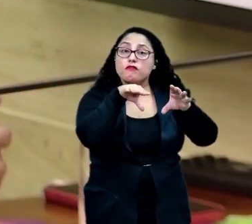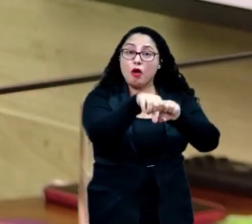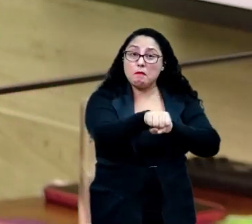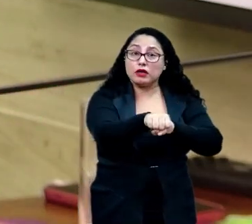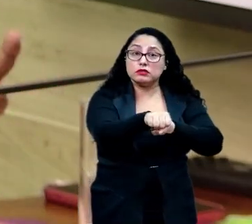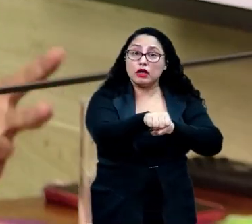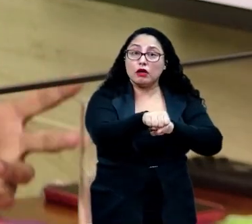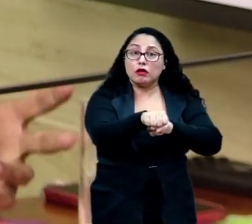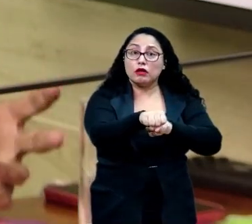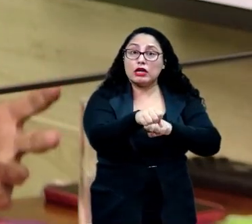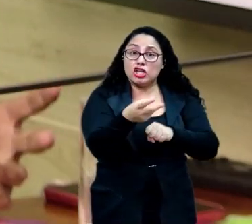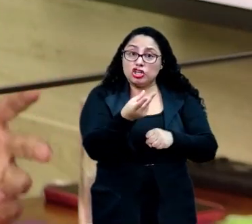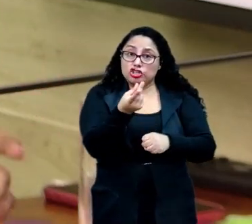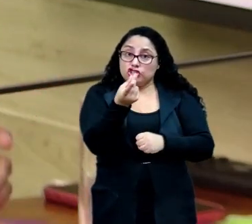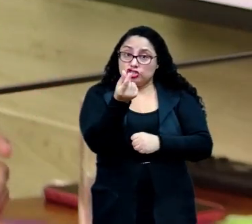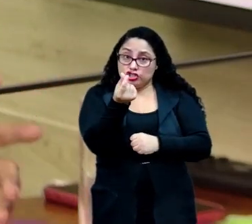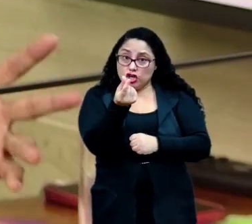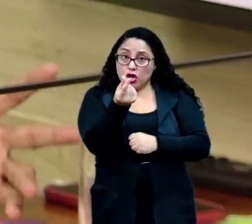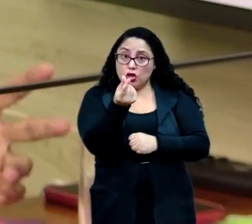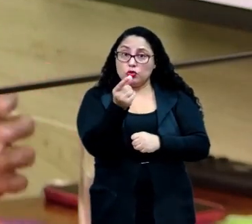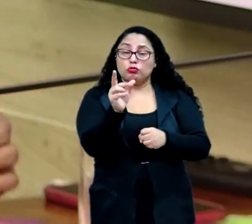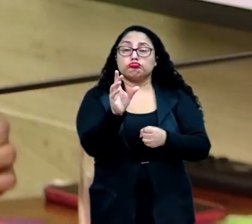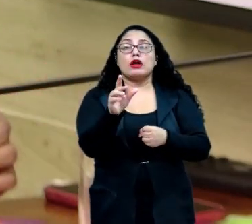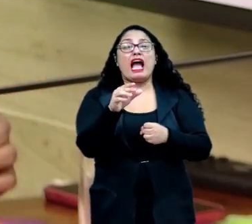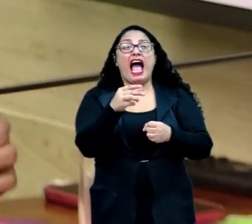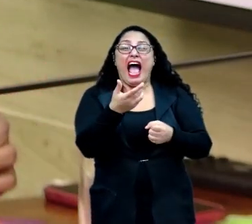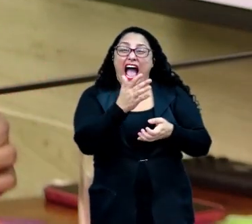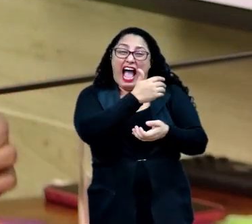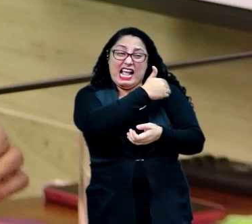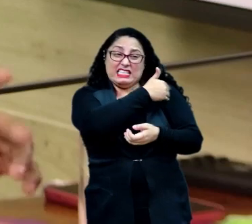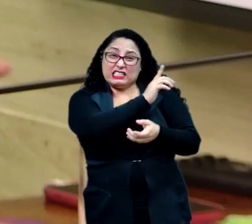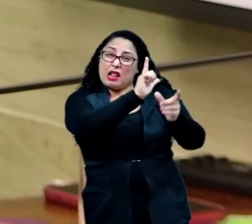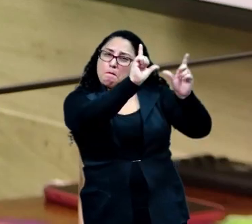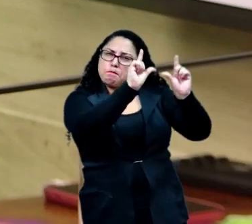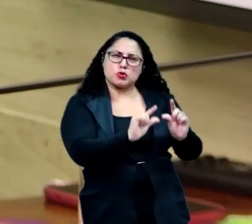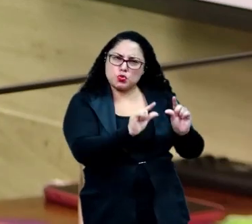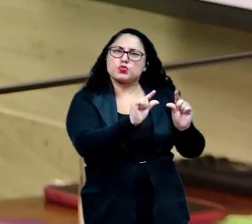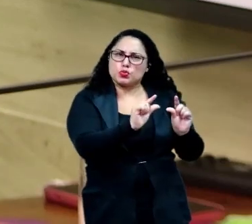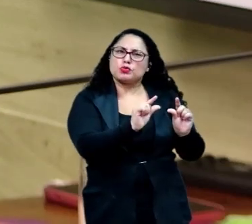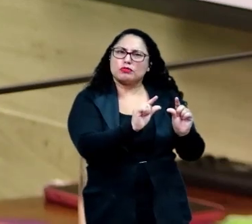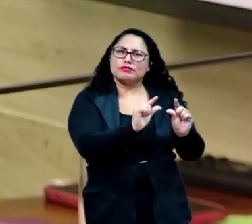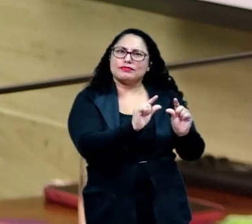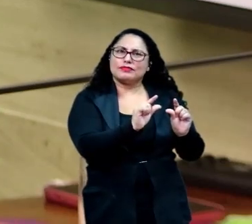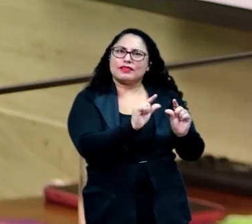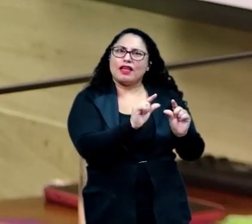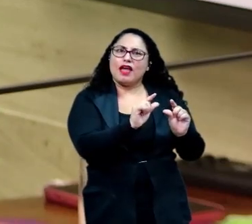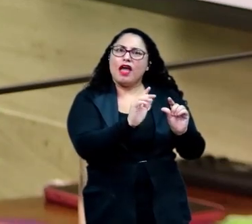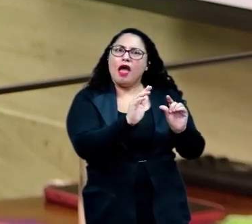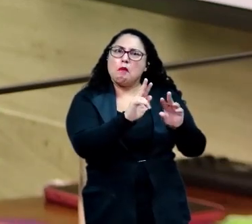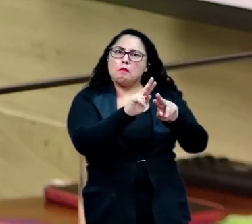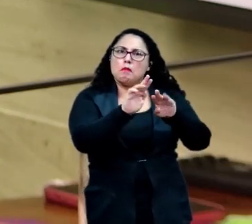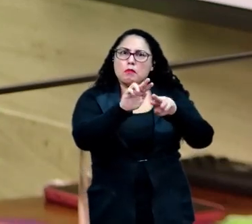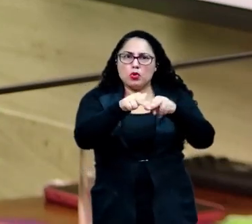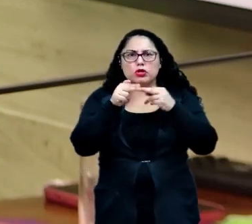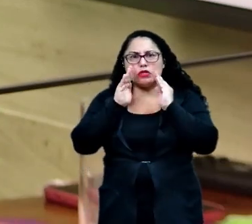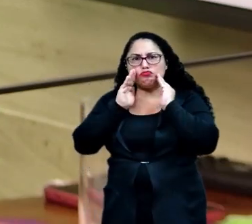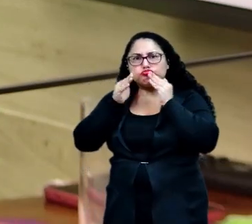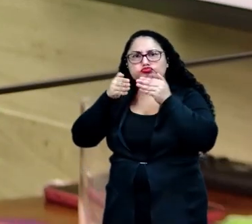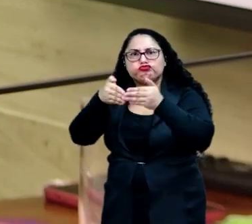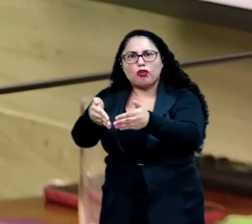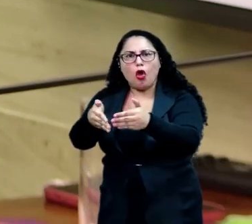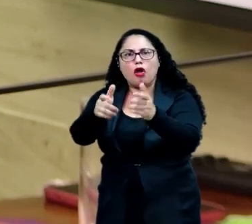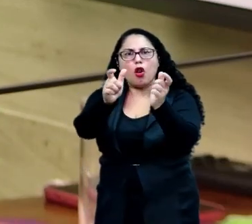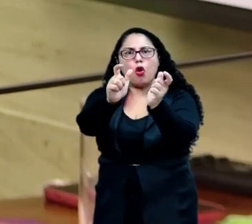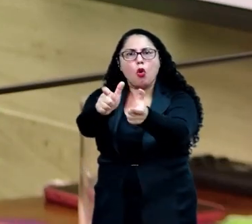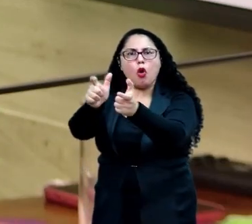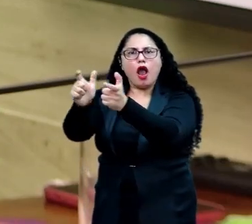formação e à renda, a discriminação ela é muito menor. Por isso que ela se concentra nos